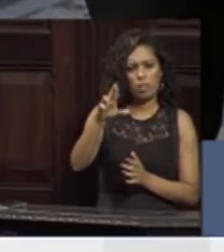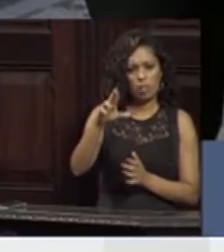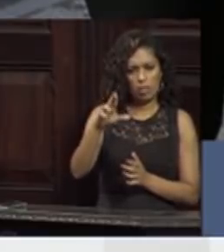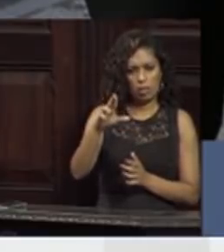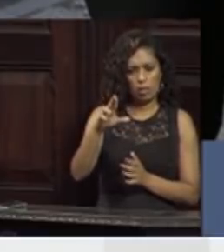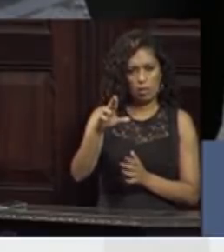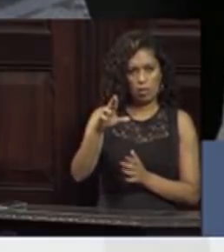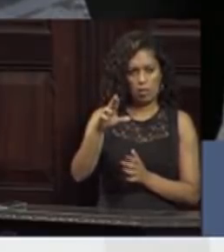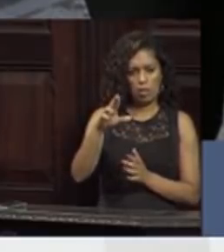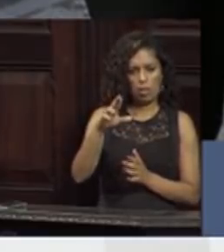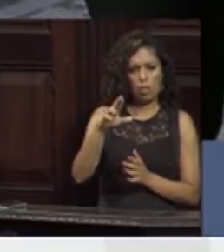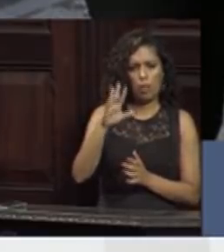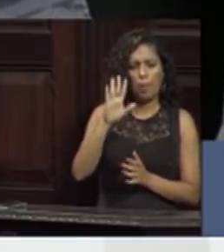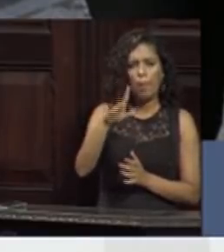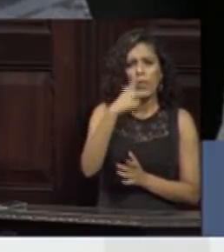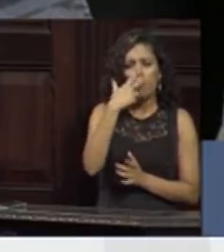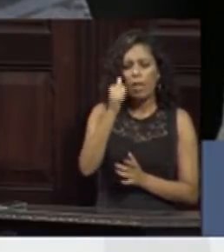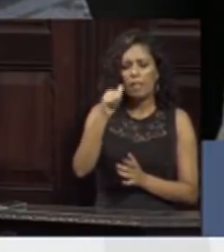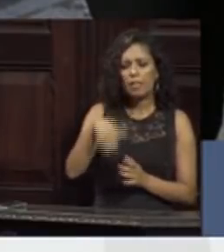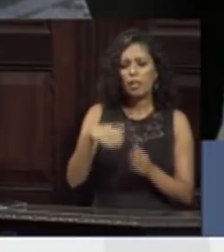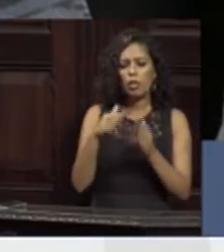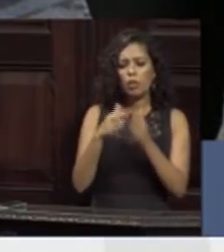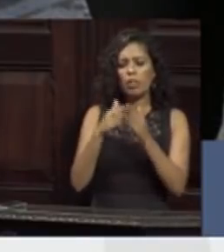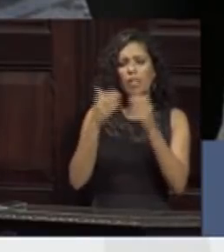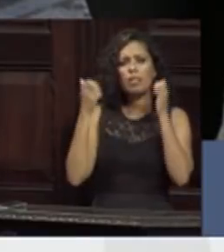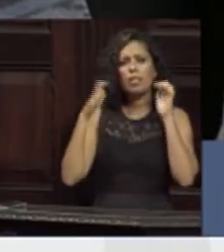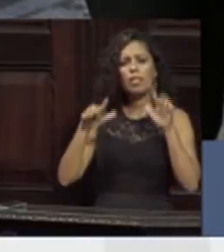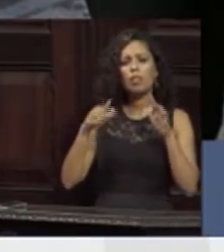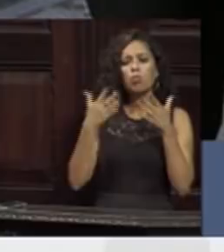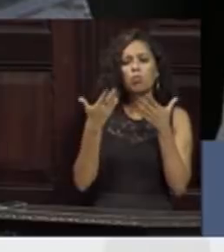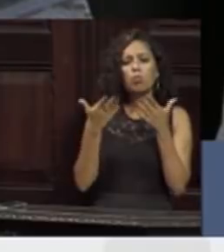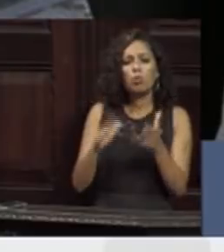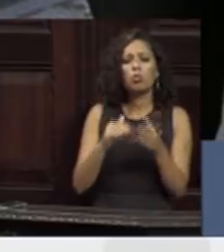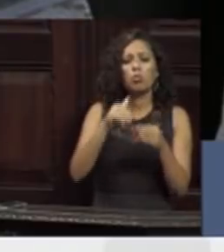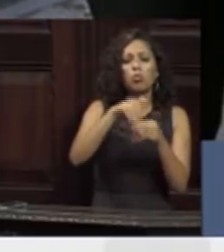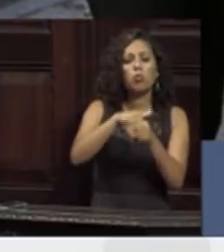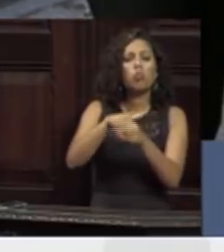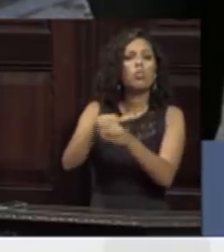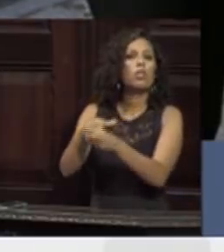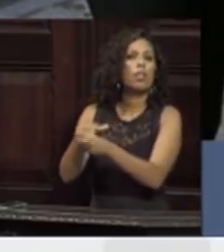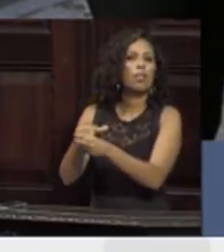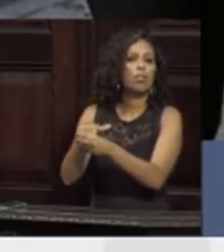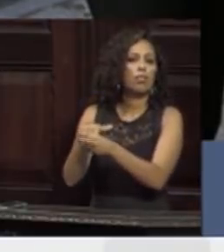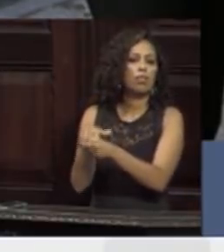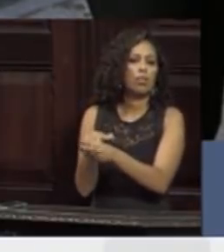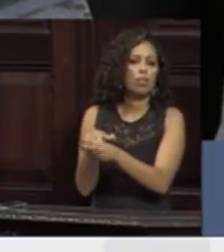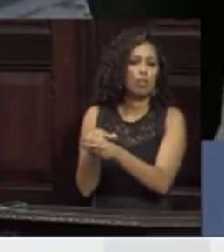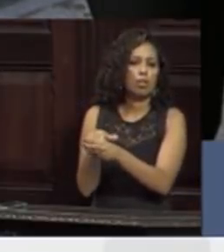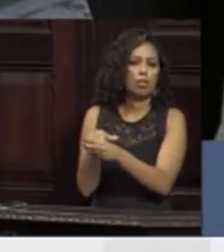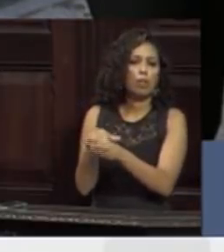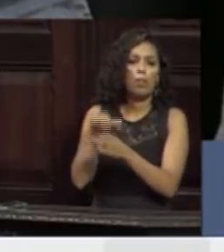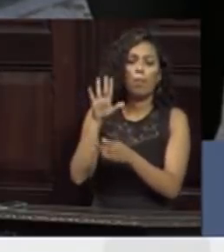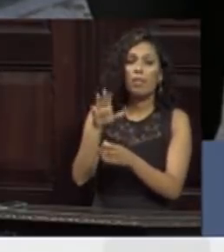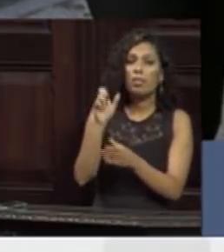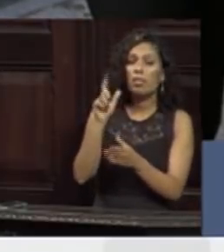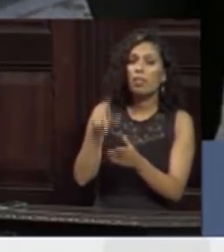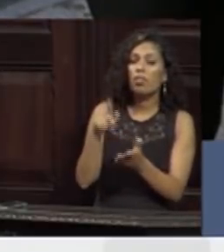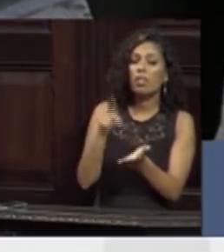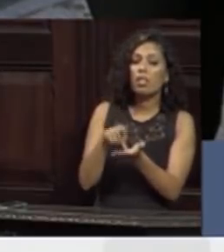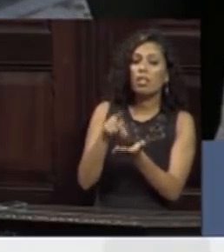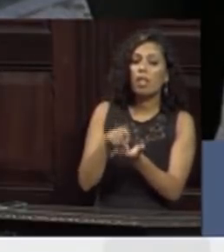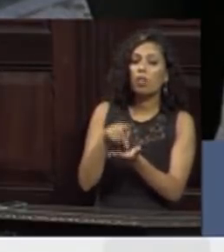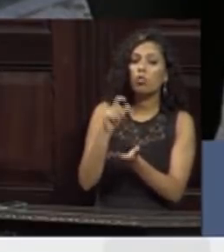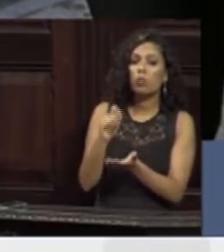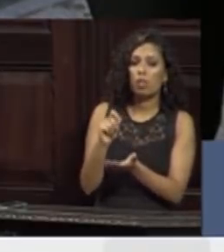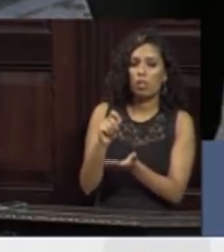quis votar e que só o deputado Zaqueu é a favor da moralidade, que pode parecer. Na verdade, as emendas do deputado